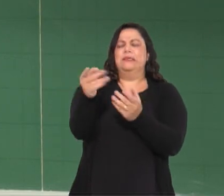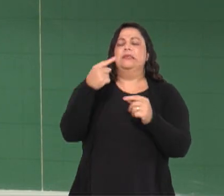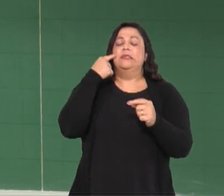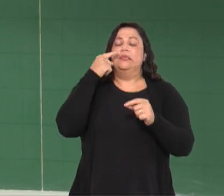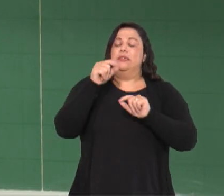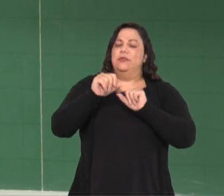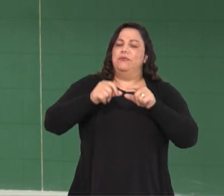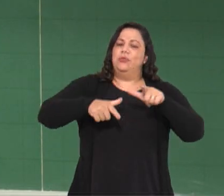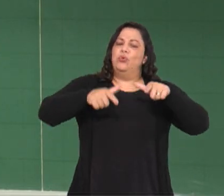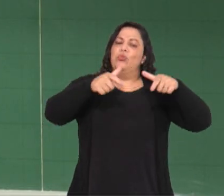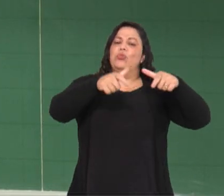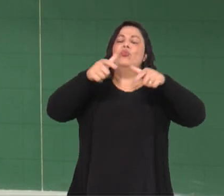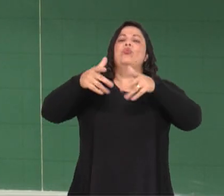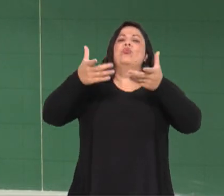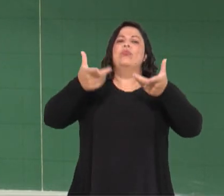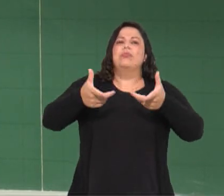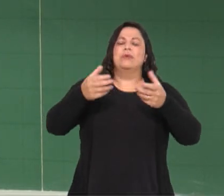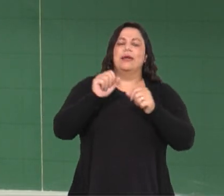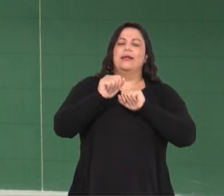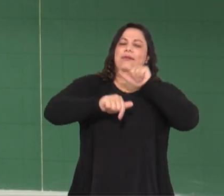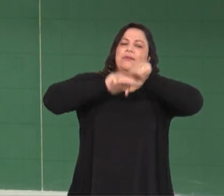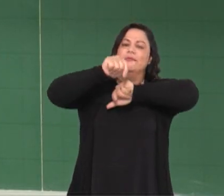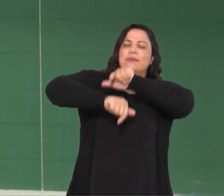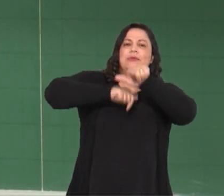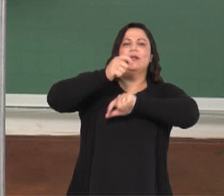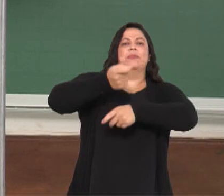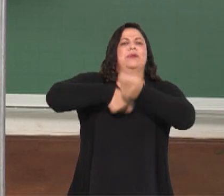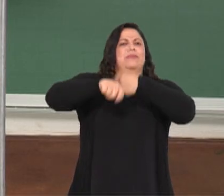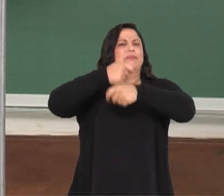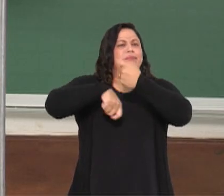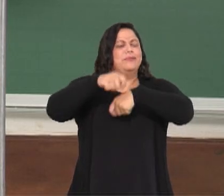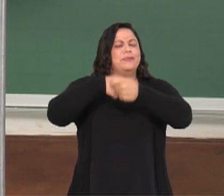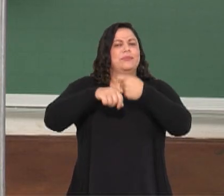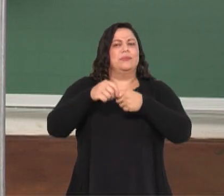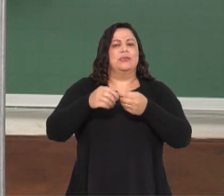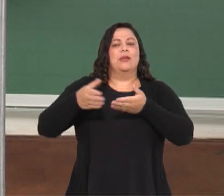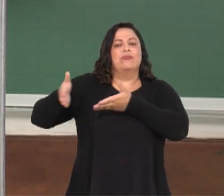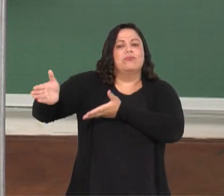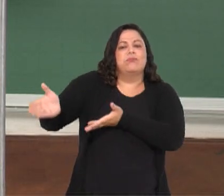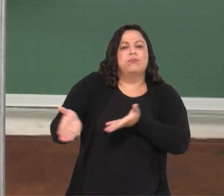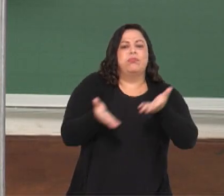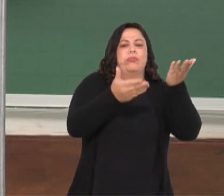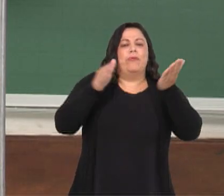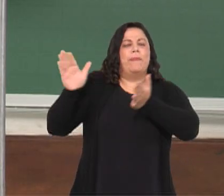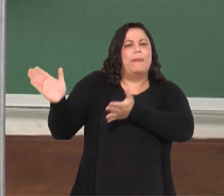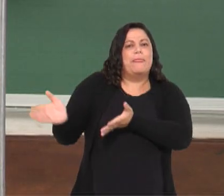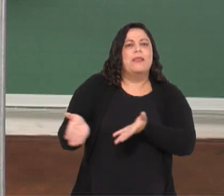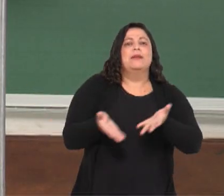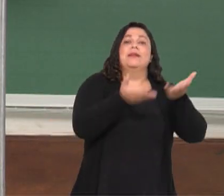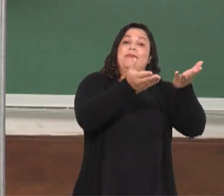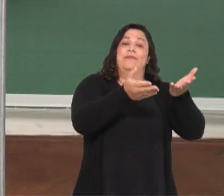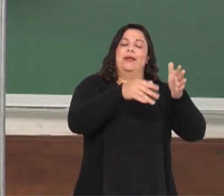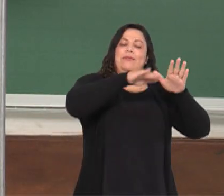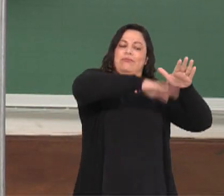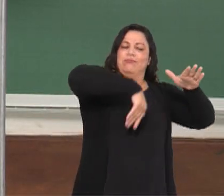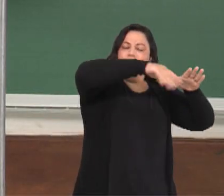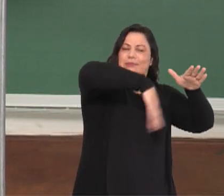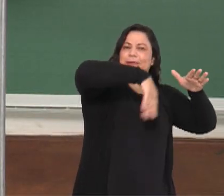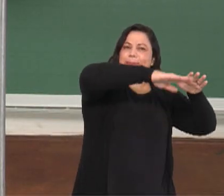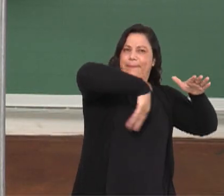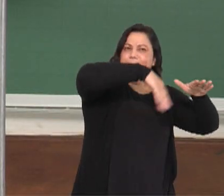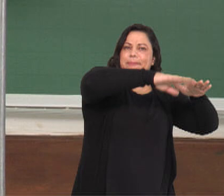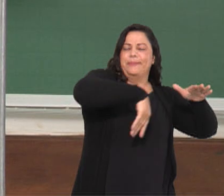importância para o escoamento das nossas atividades econômicas pelo litoral, que era mais fácil, digamos assim, né? Só